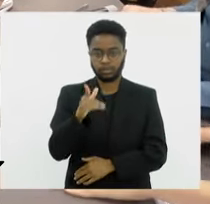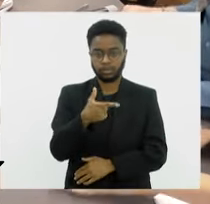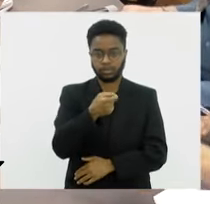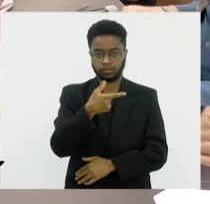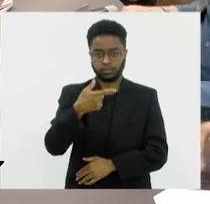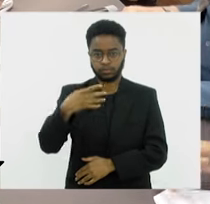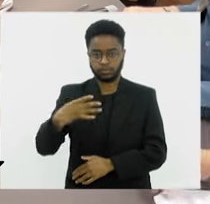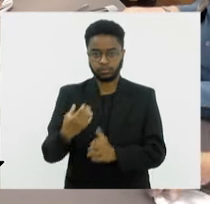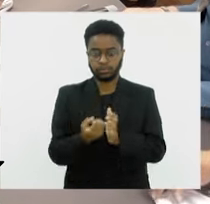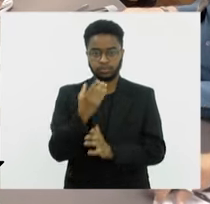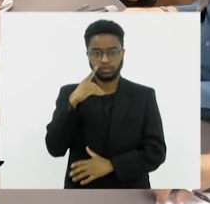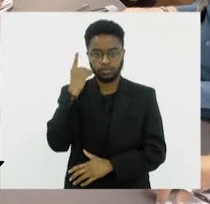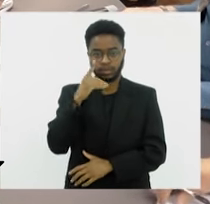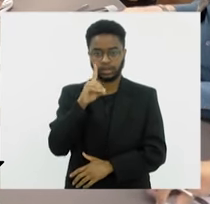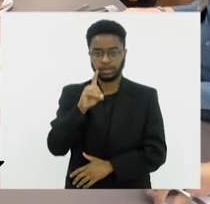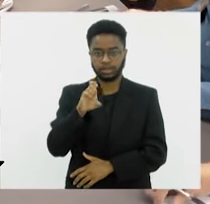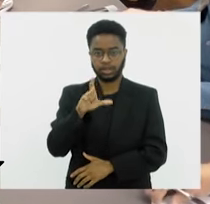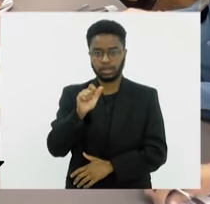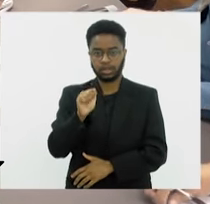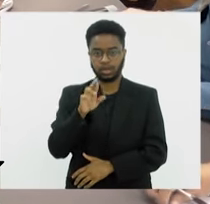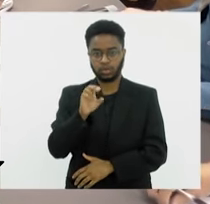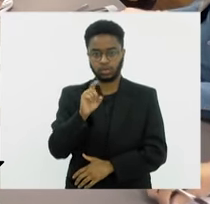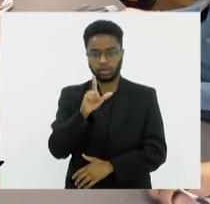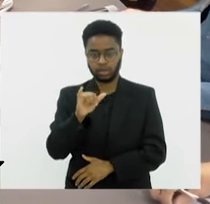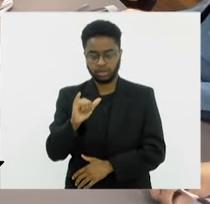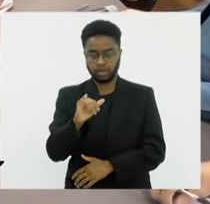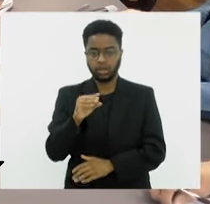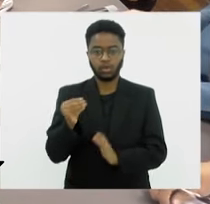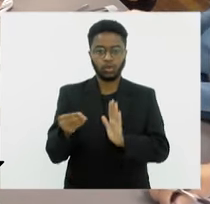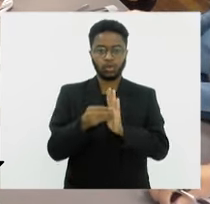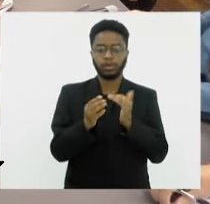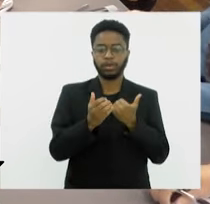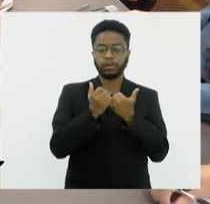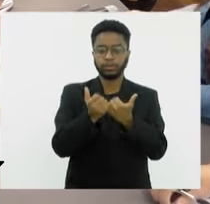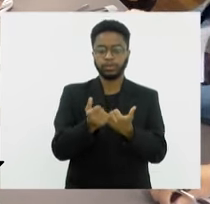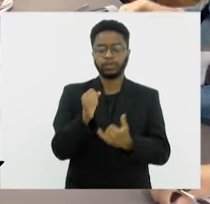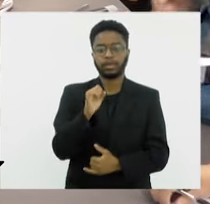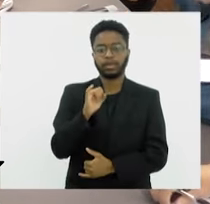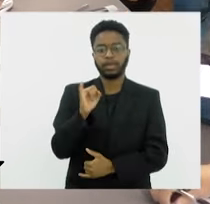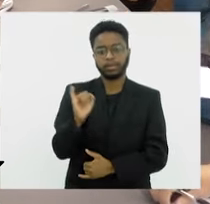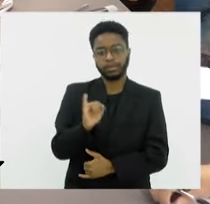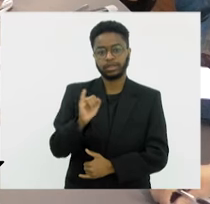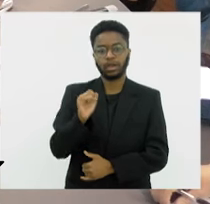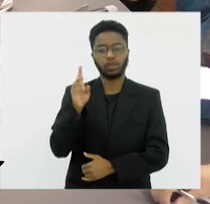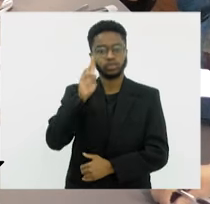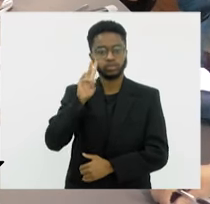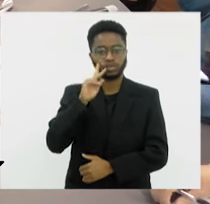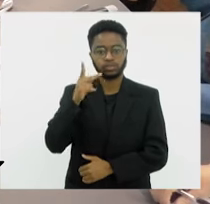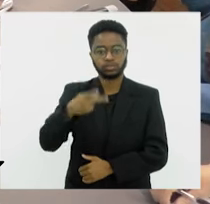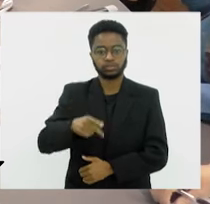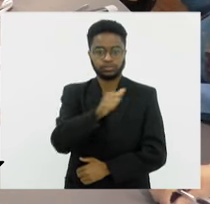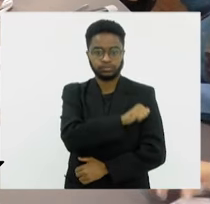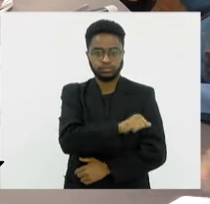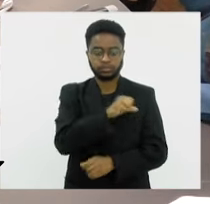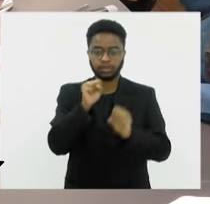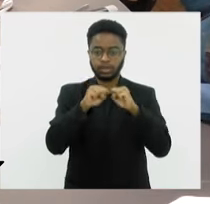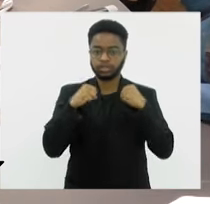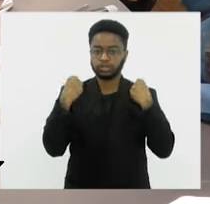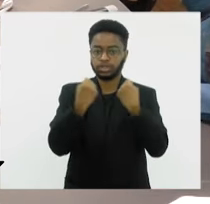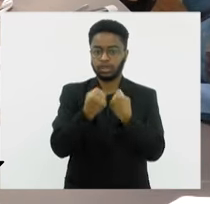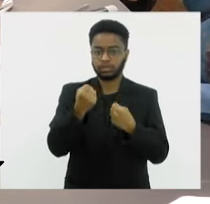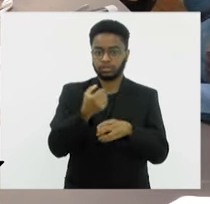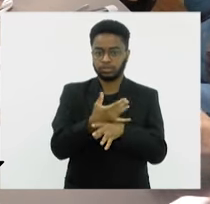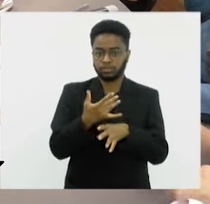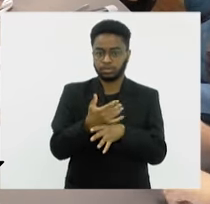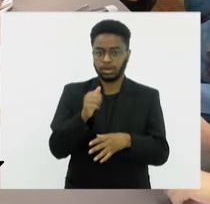3034/24, de autoria do deputado Guilherme Delaroli, que declara como patrimônio material, histórico e cultural do Estado do Rio de Janeiro o Estádio Municipal